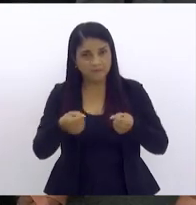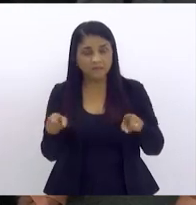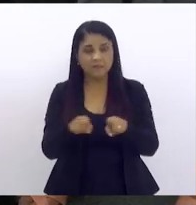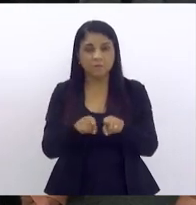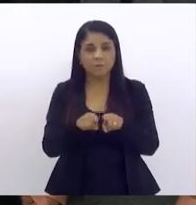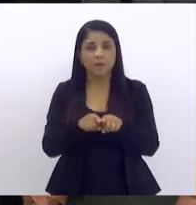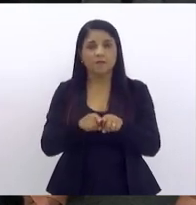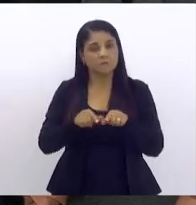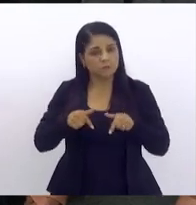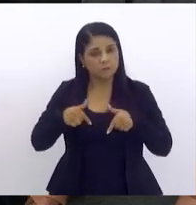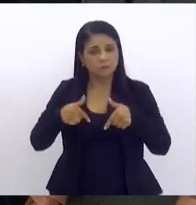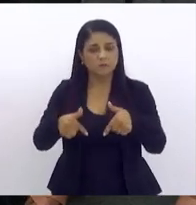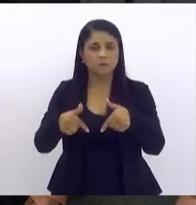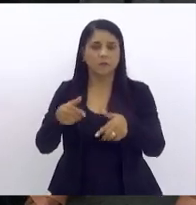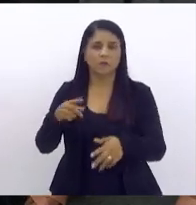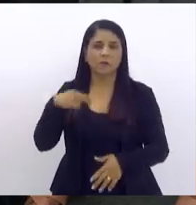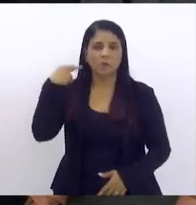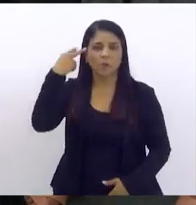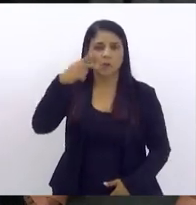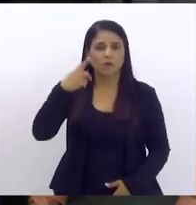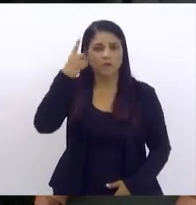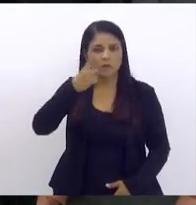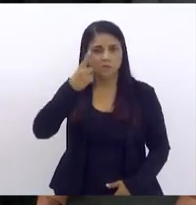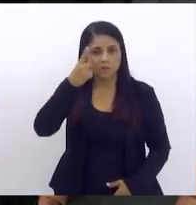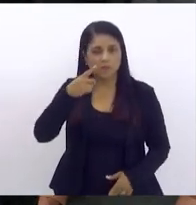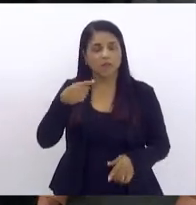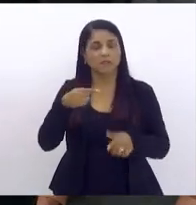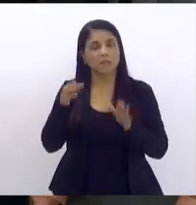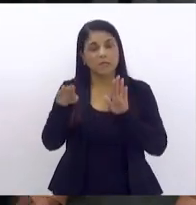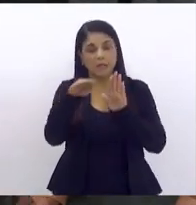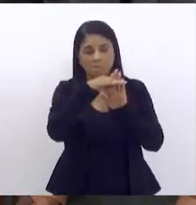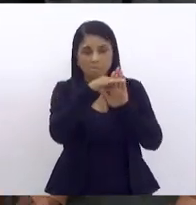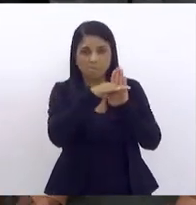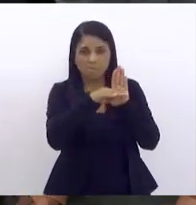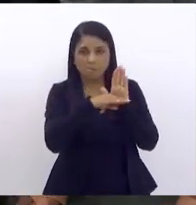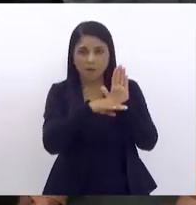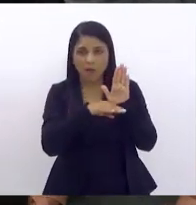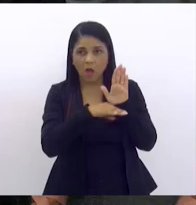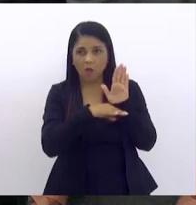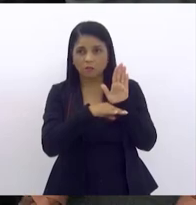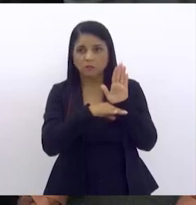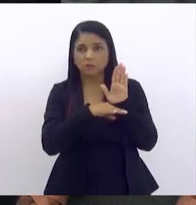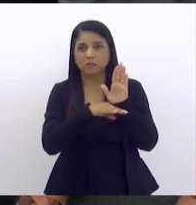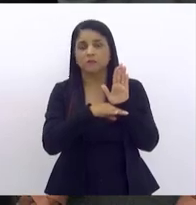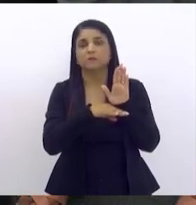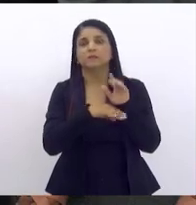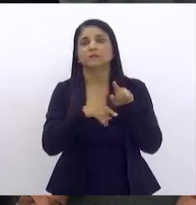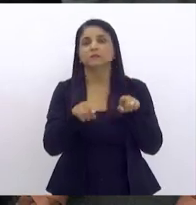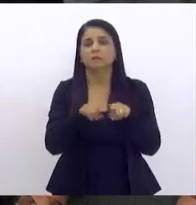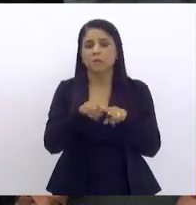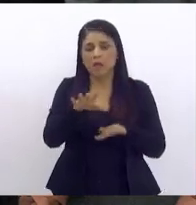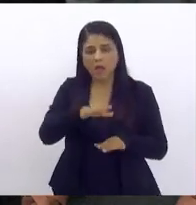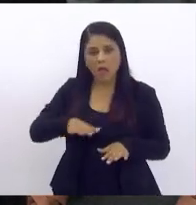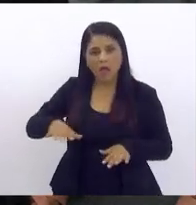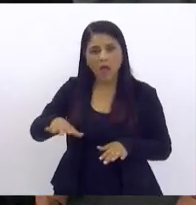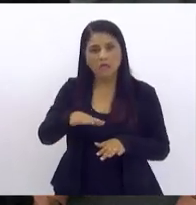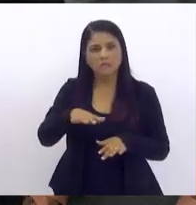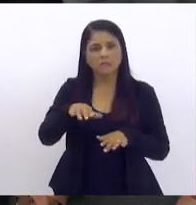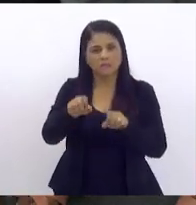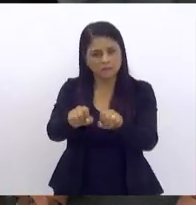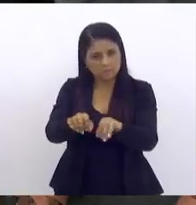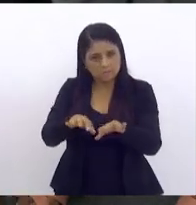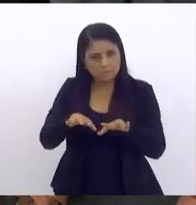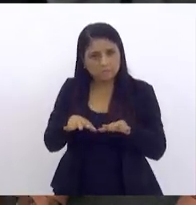e, principalmente, da pauta que esta deputada leva dentro daquele espaço legislativo, que